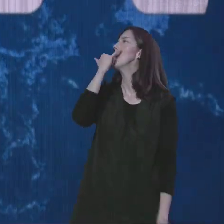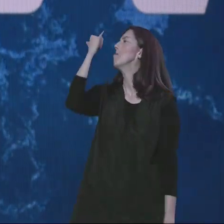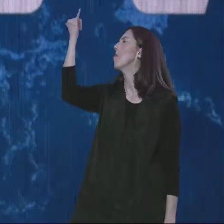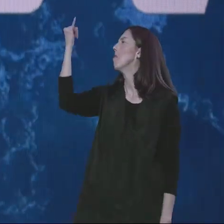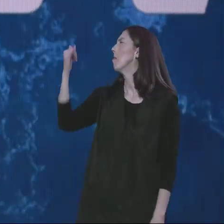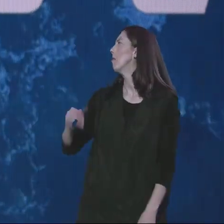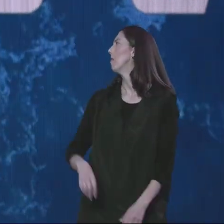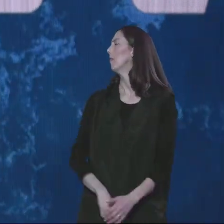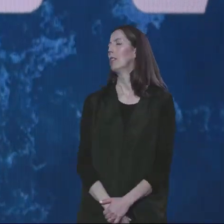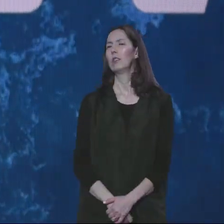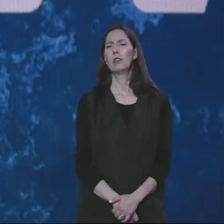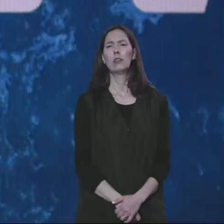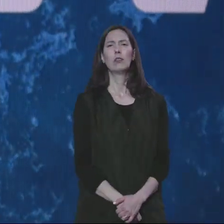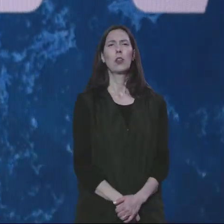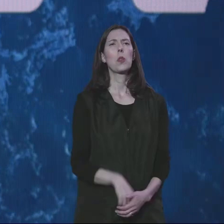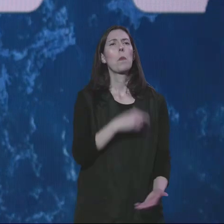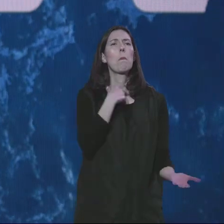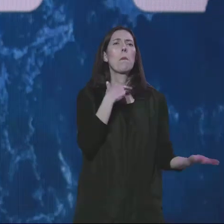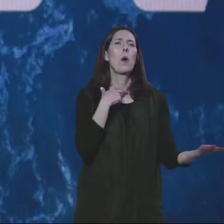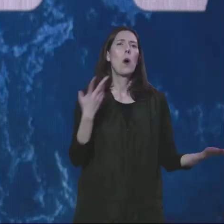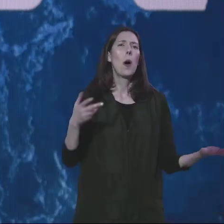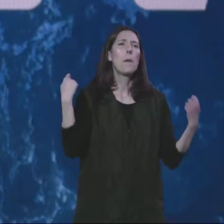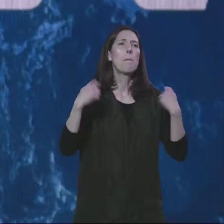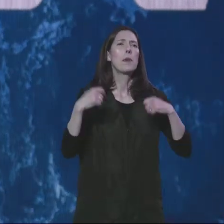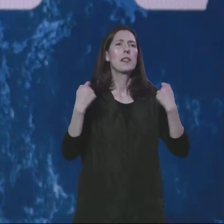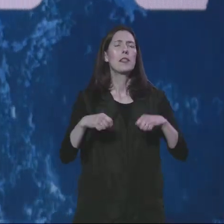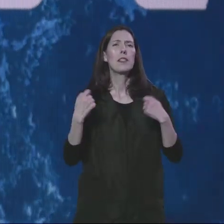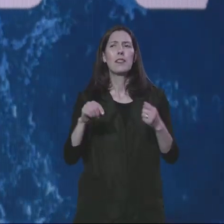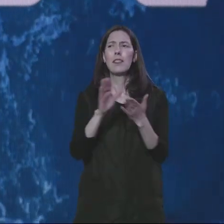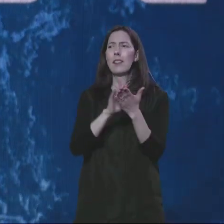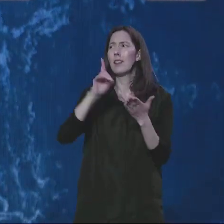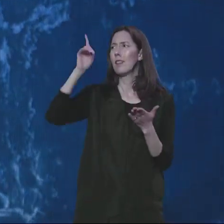Se não traz a Bíblia para a igreja, irmão, você vai levar aonde?